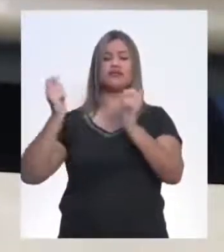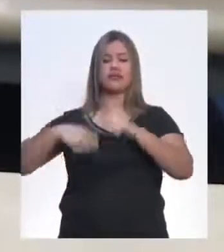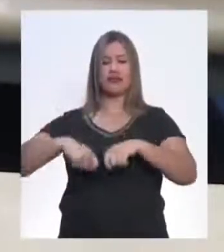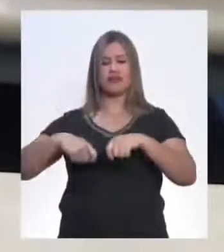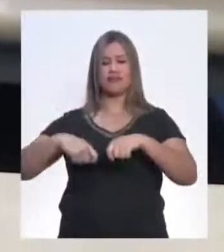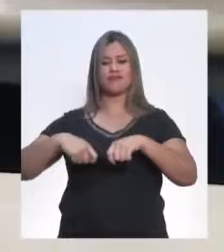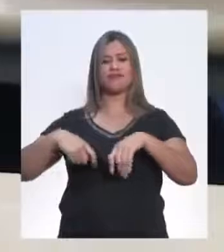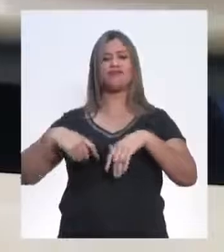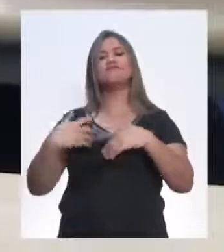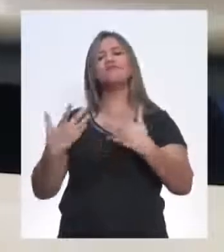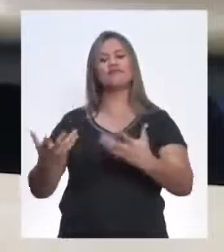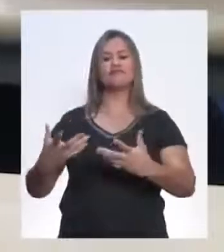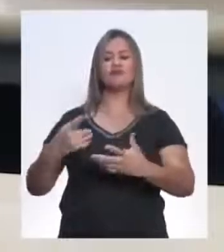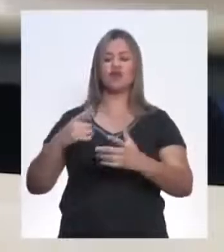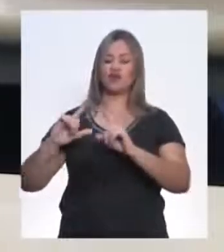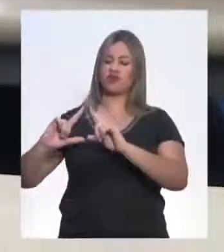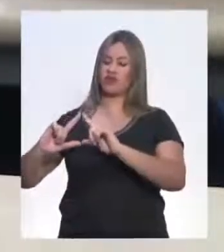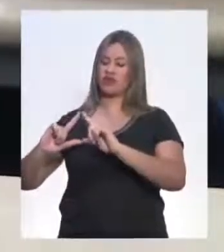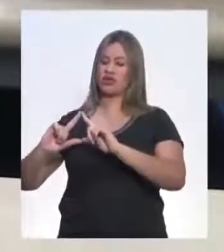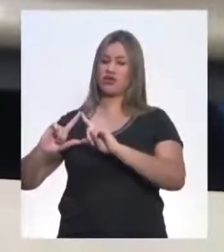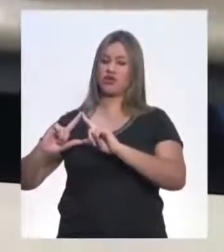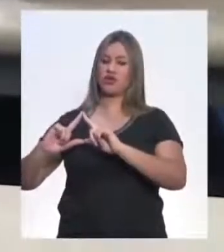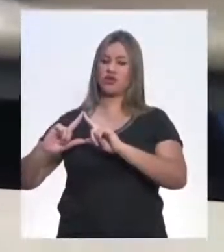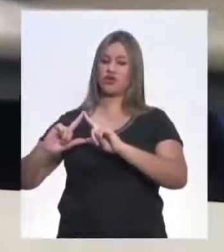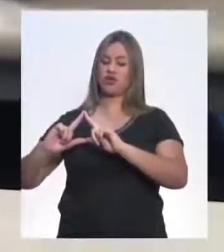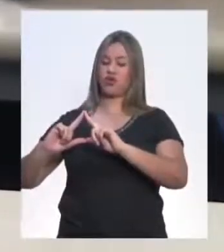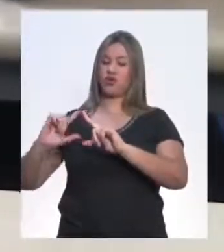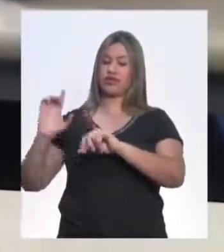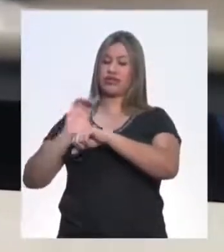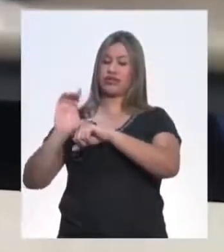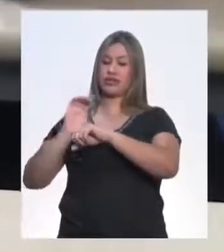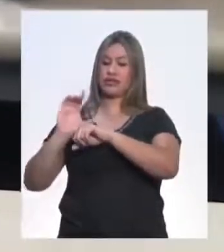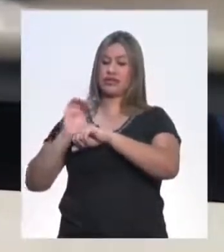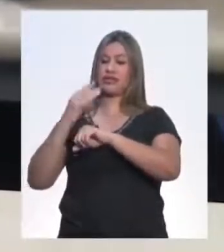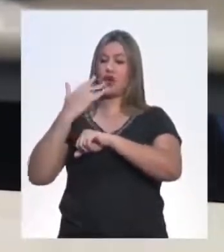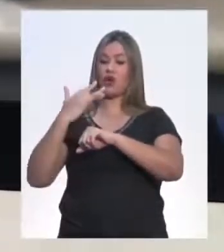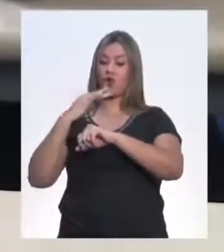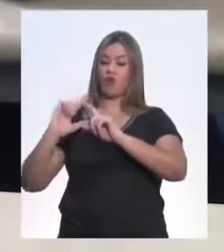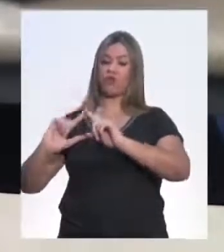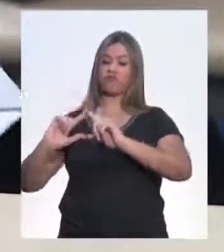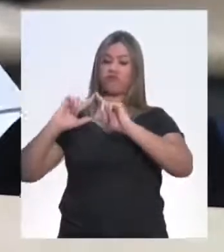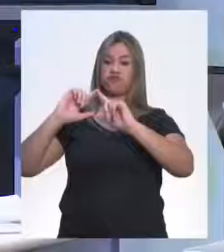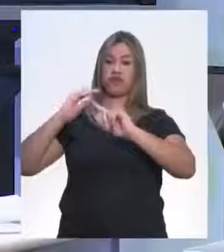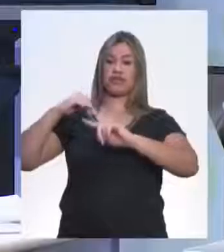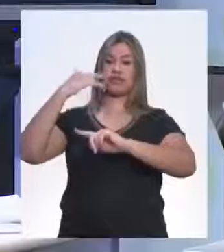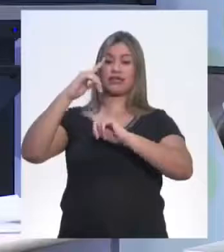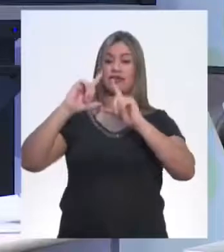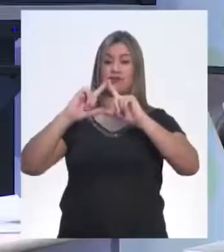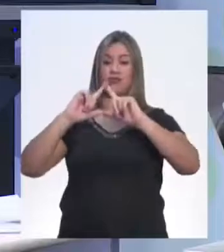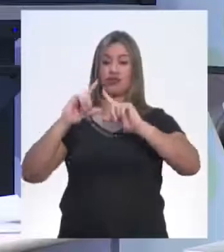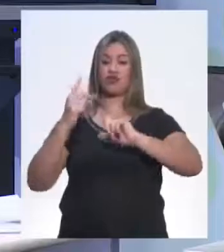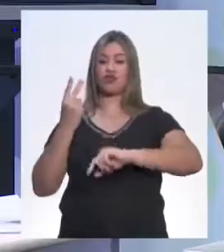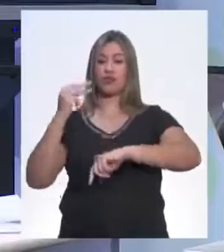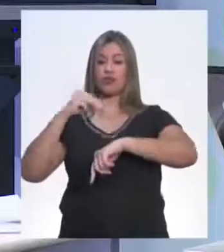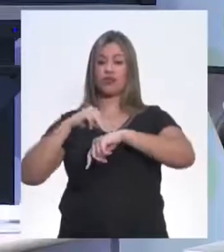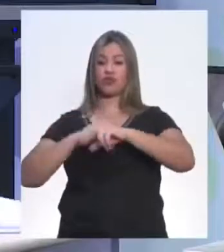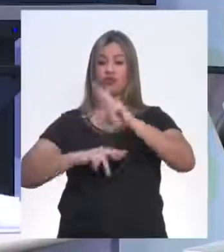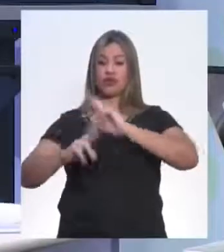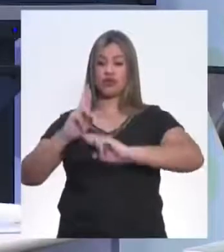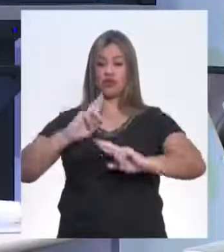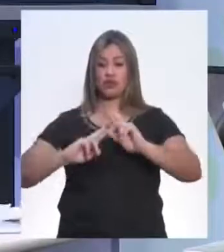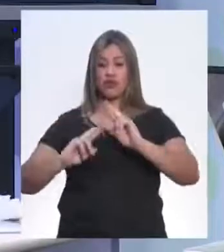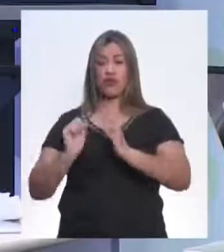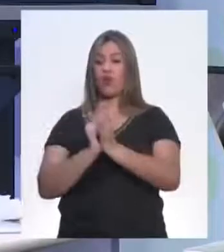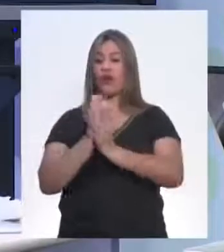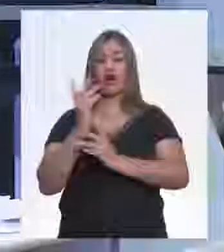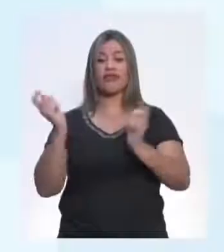é a pergunta. Então, eu quero saber esse triângulo, quantas vezes eles cabem aqui dentro. Coloca lá no chat, 2 minutinhos para vocês, a gente já